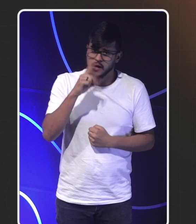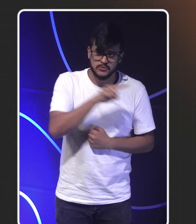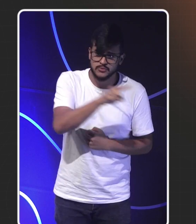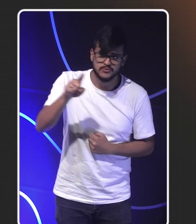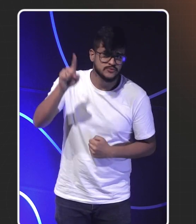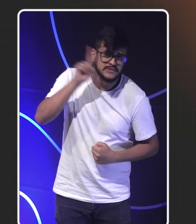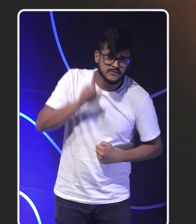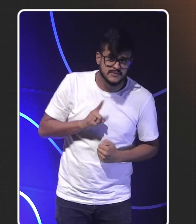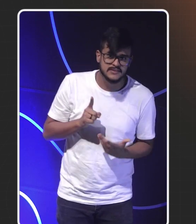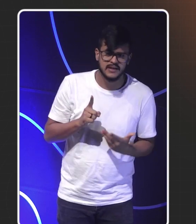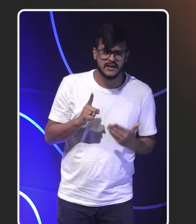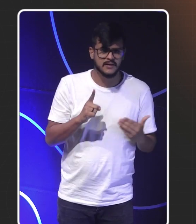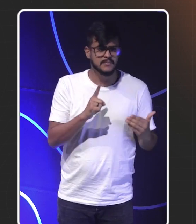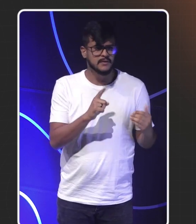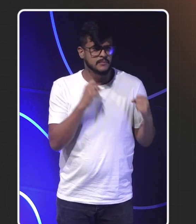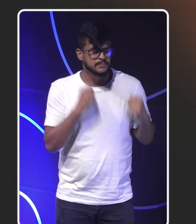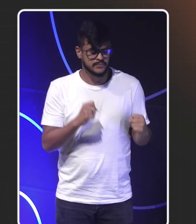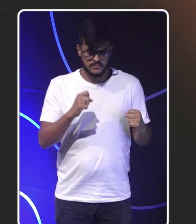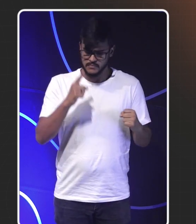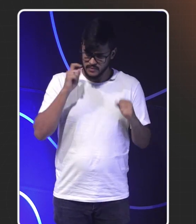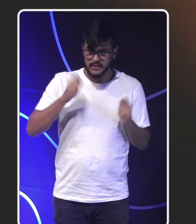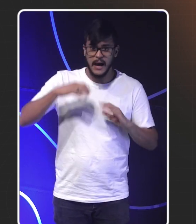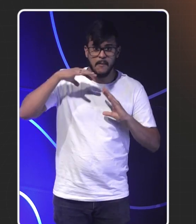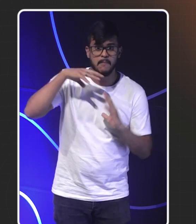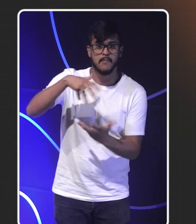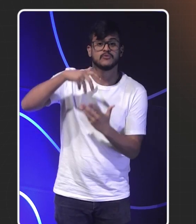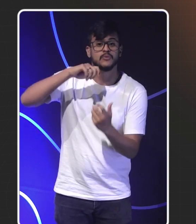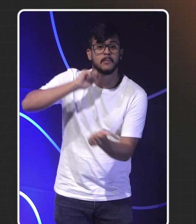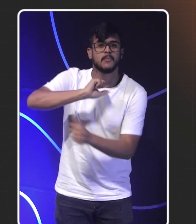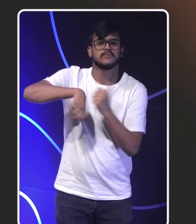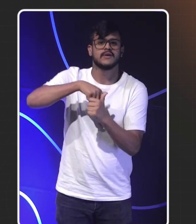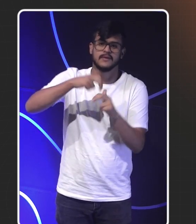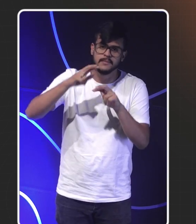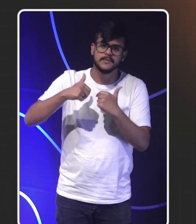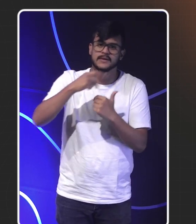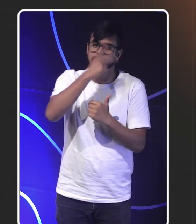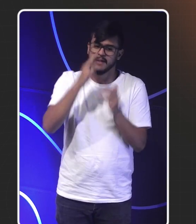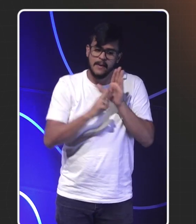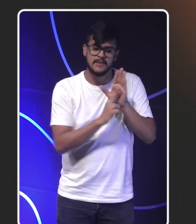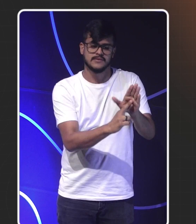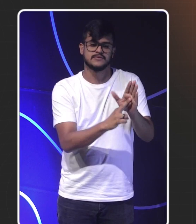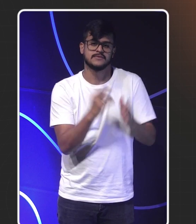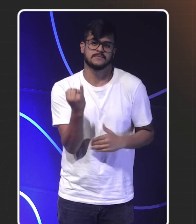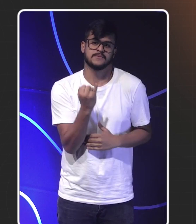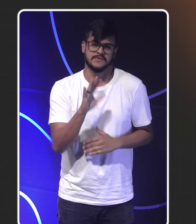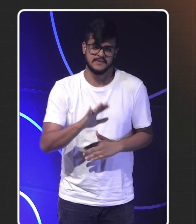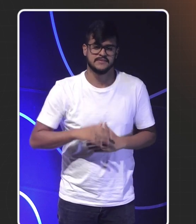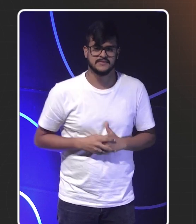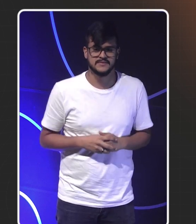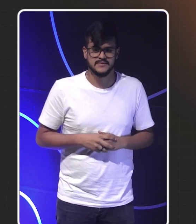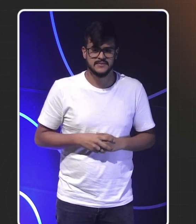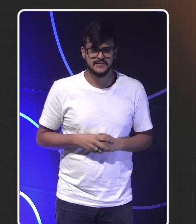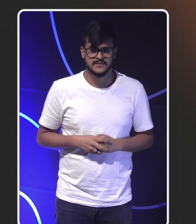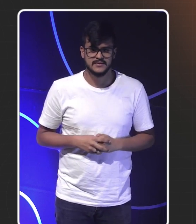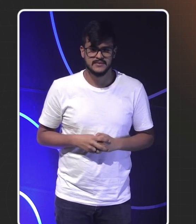noção do quanto ela pode mudar o mundo usando a representatividade dentro das suas empresas.